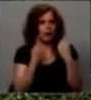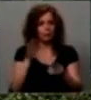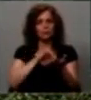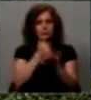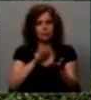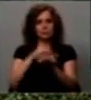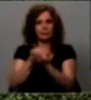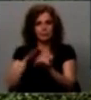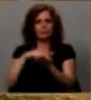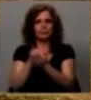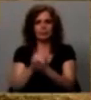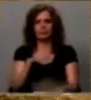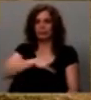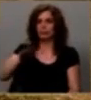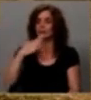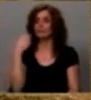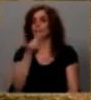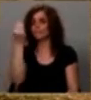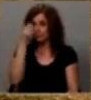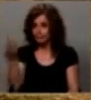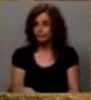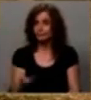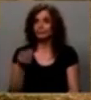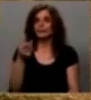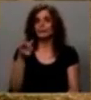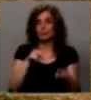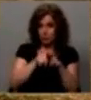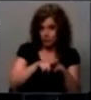reconhecidos cientistas, escritores e políticos do mundo ocidental.